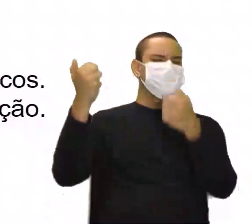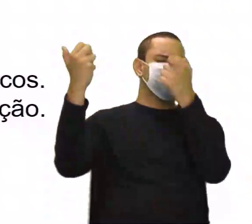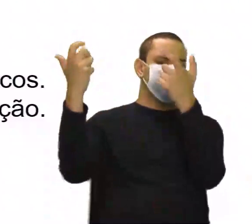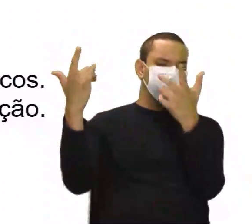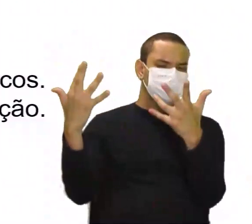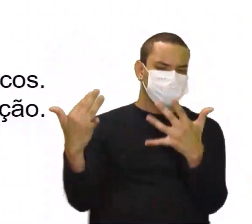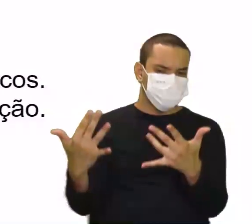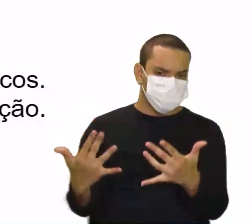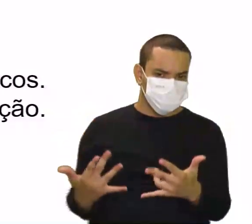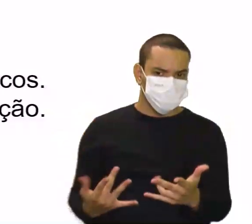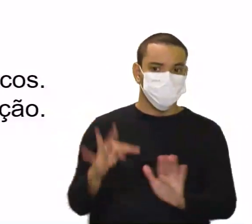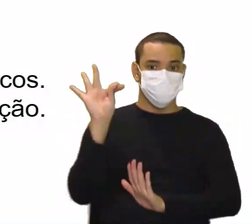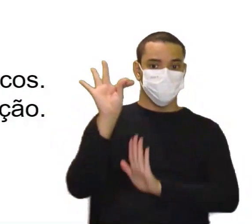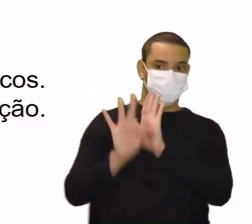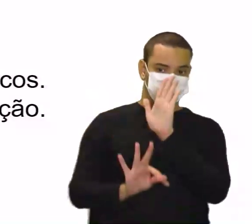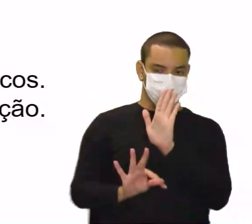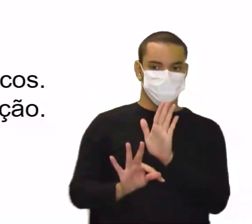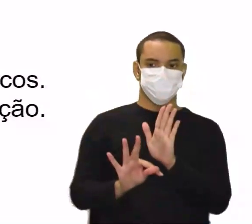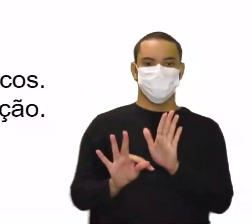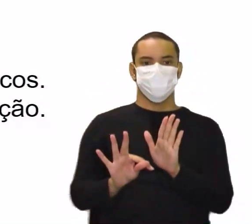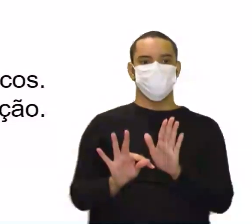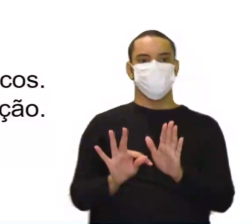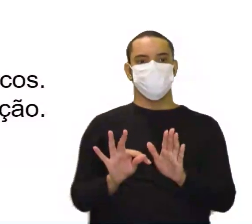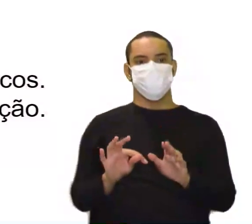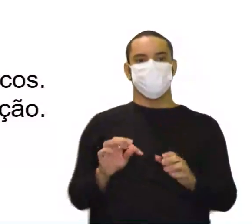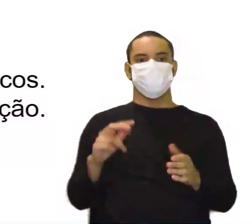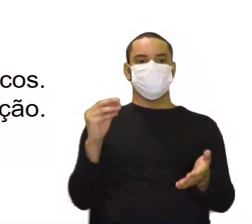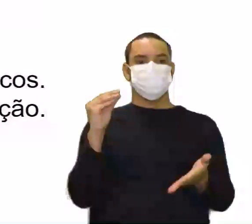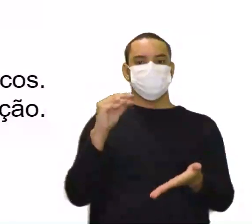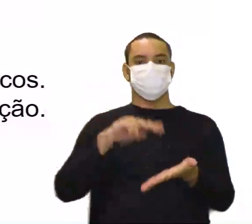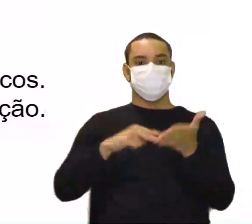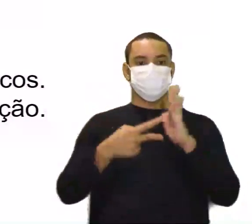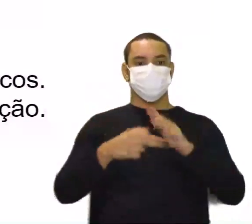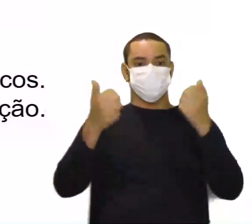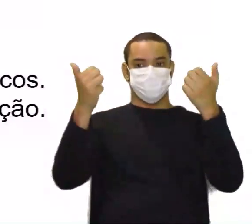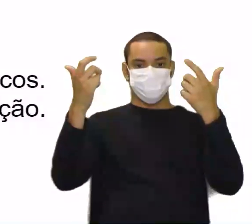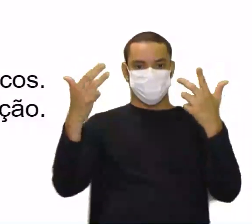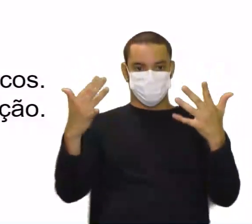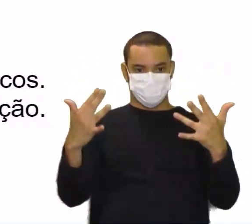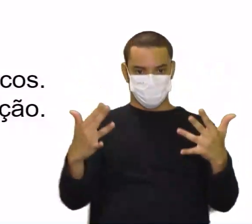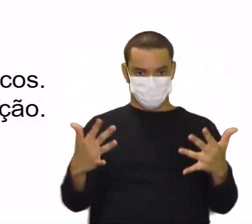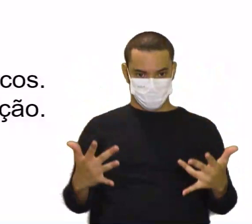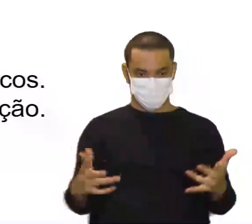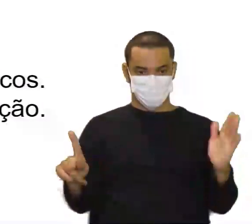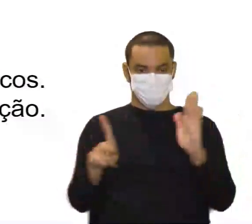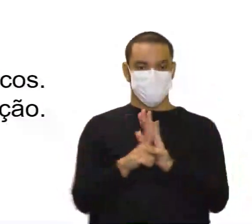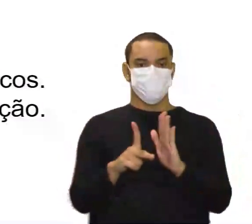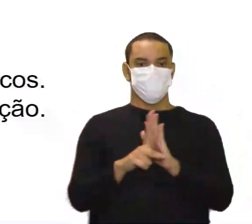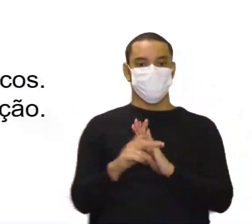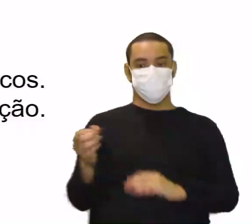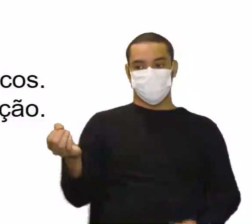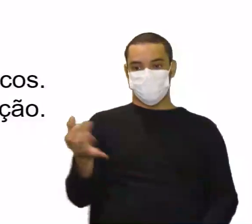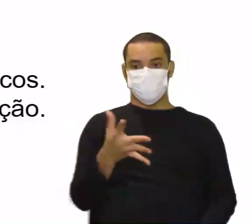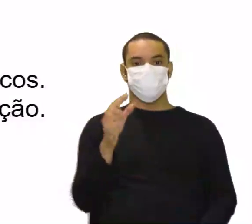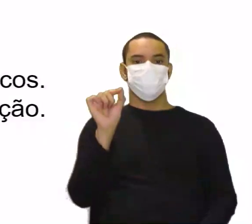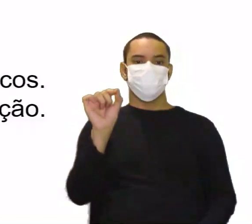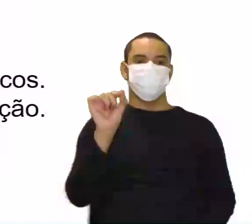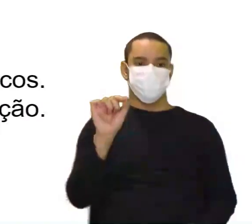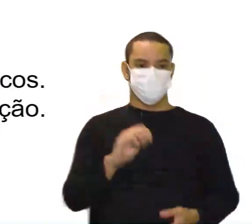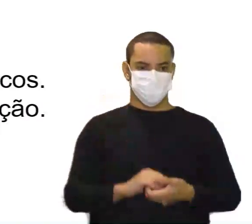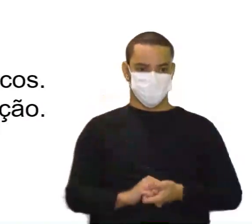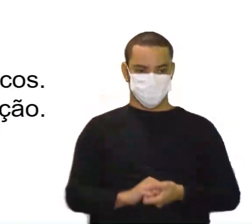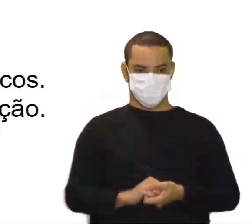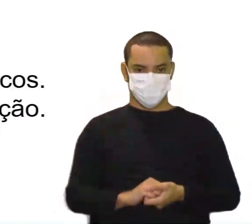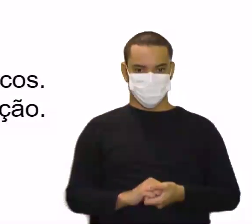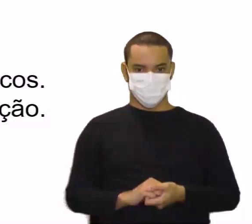ressaltado em ambos os textos para explicar o racionalismo moderno é: você pensar,